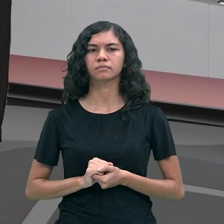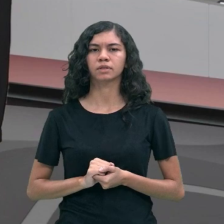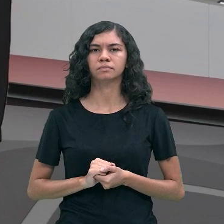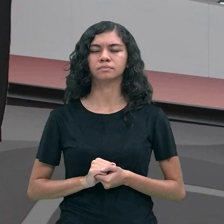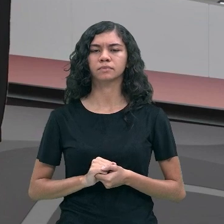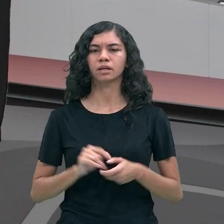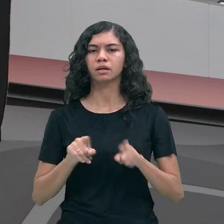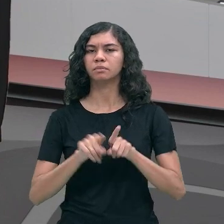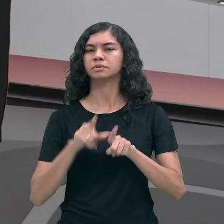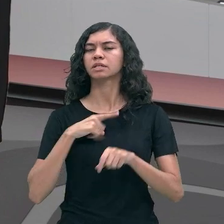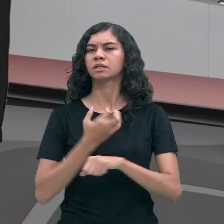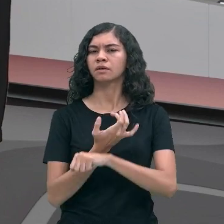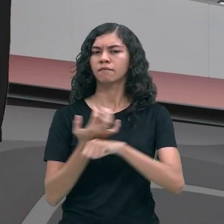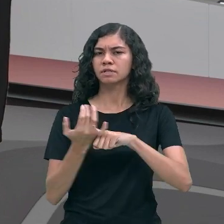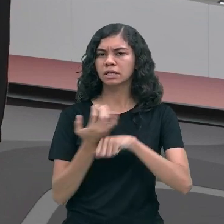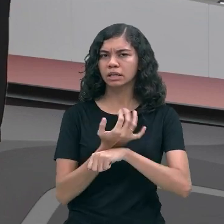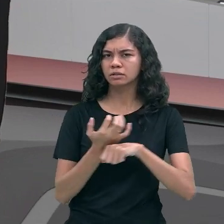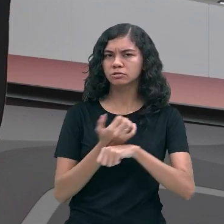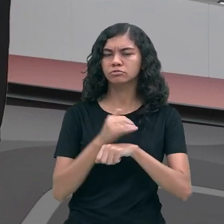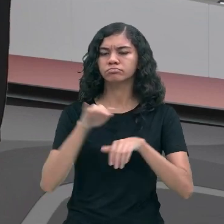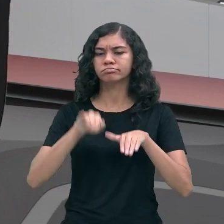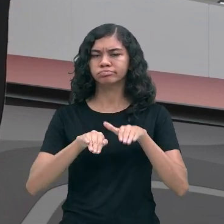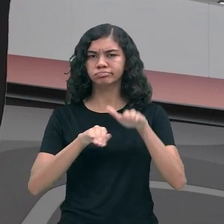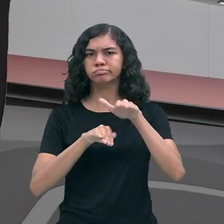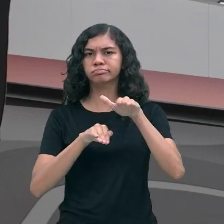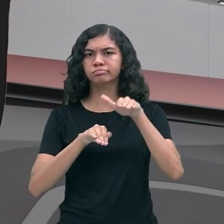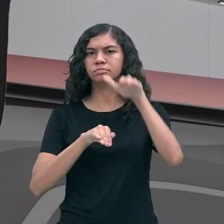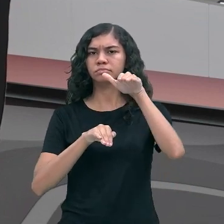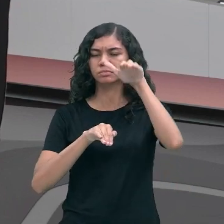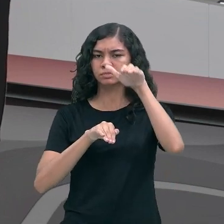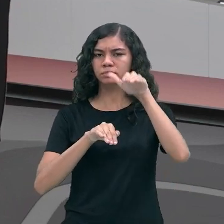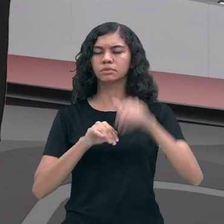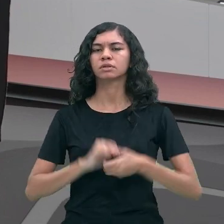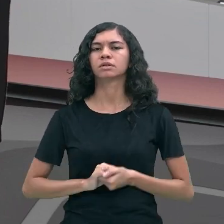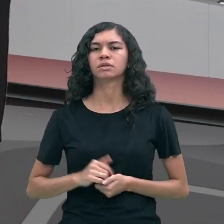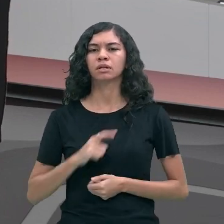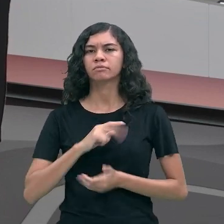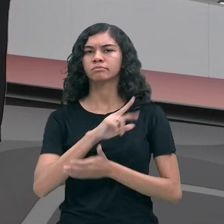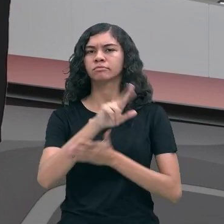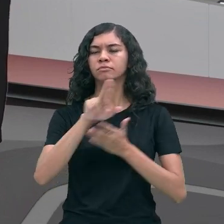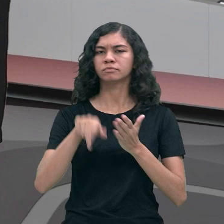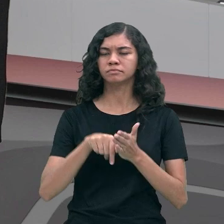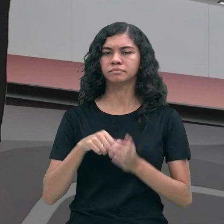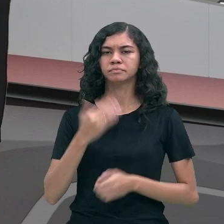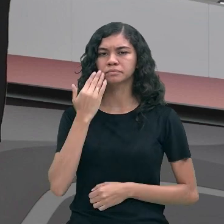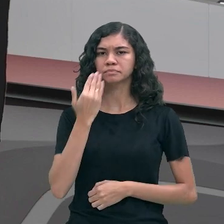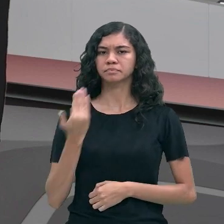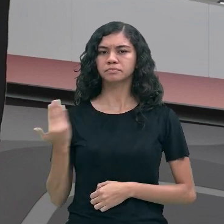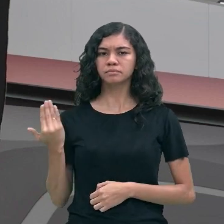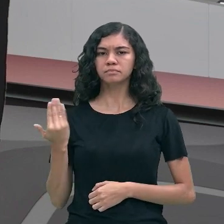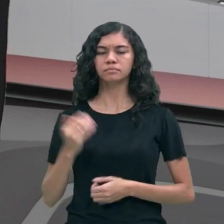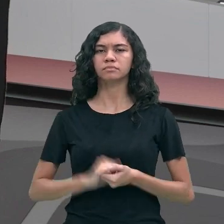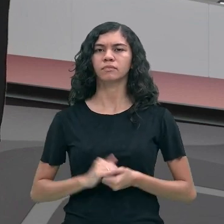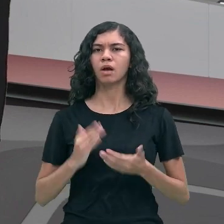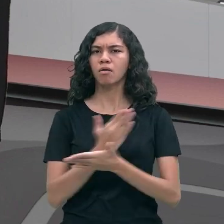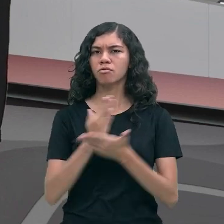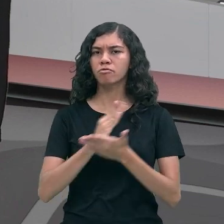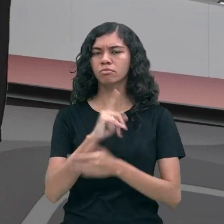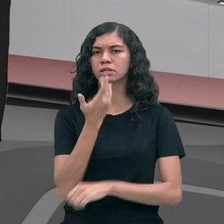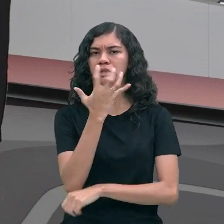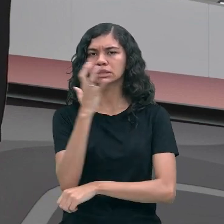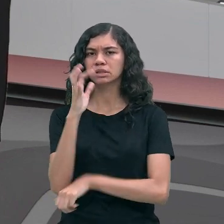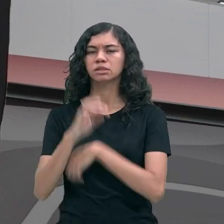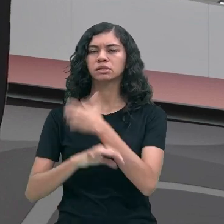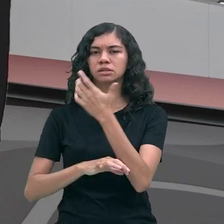ter vegetações mais baixas, como arbustos, os cipós. Também a gente vai ter algumas árvores, mas essas árvores não